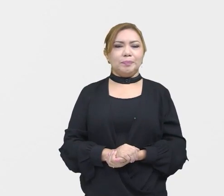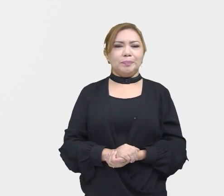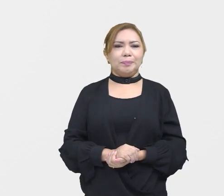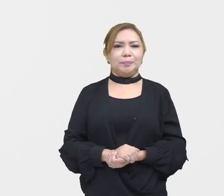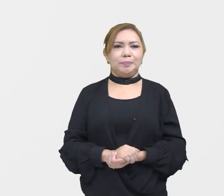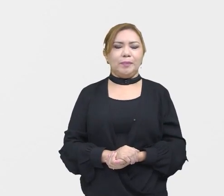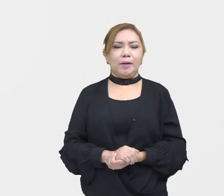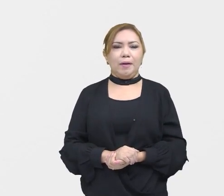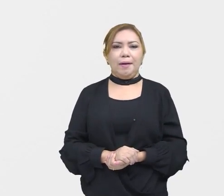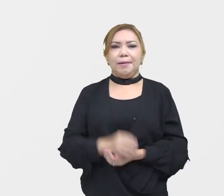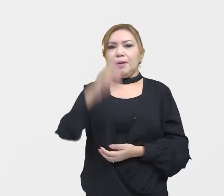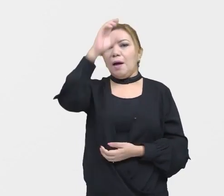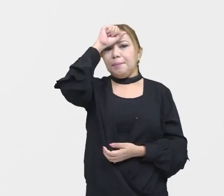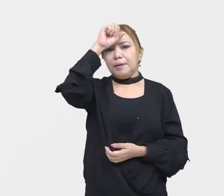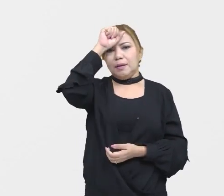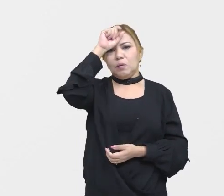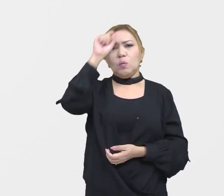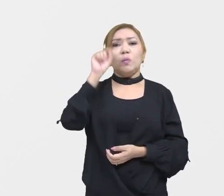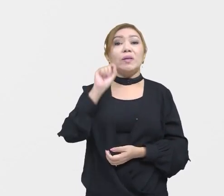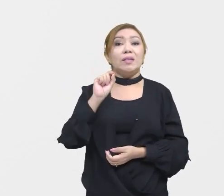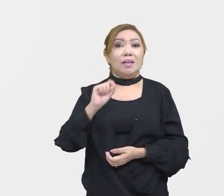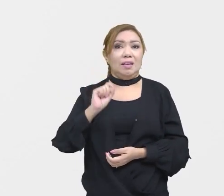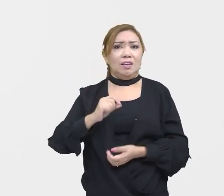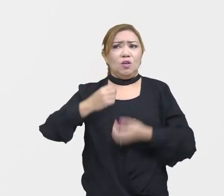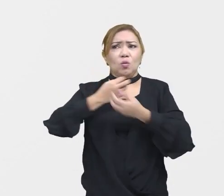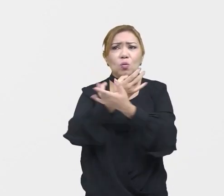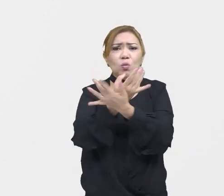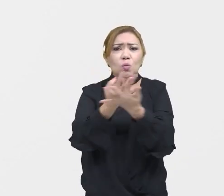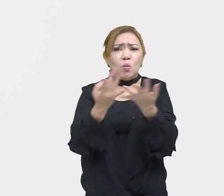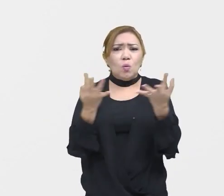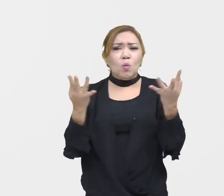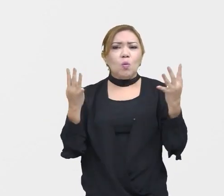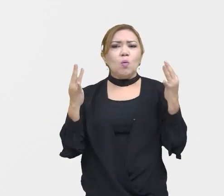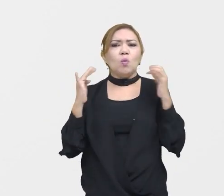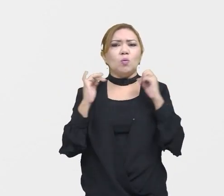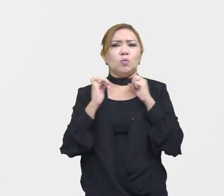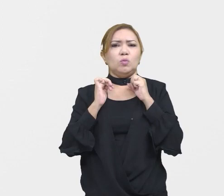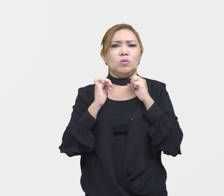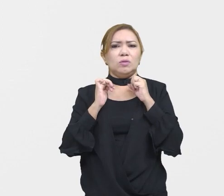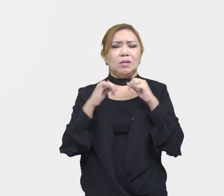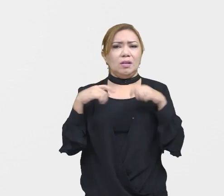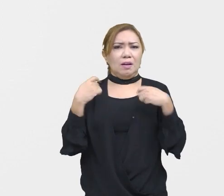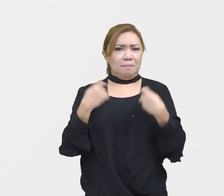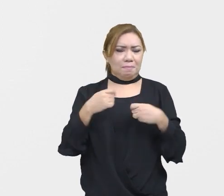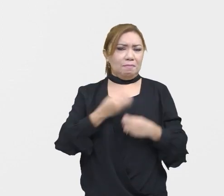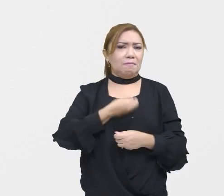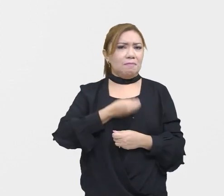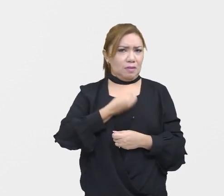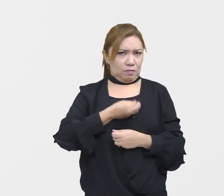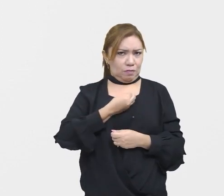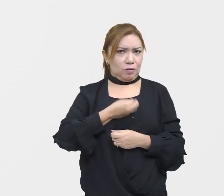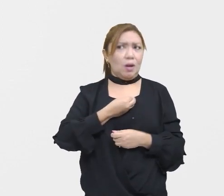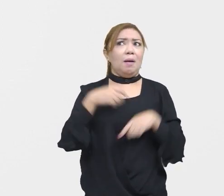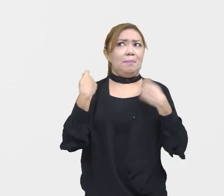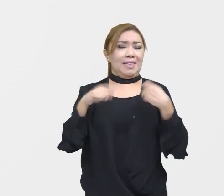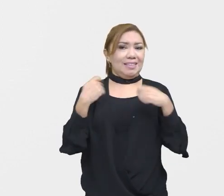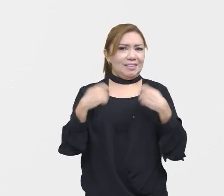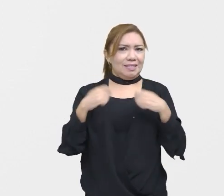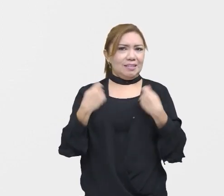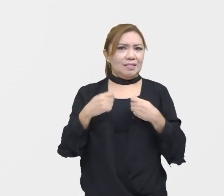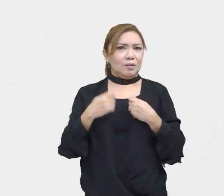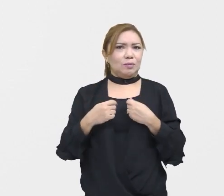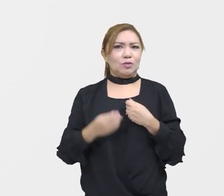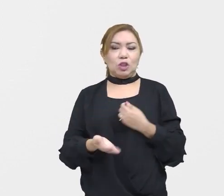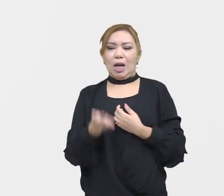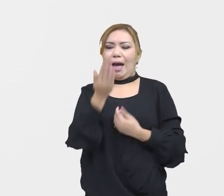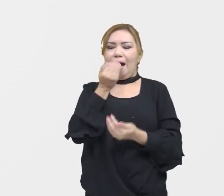Aprendemos que os seres vivos precisam de alimentos para sobreviver, pois os alimentos fornecem